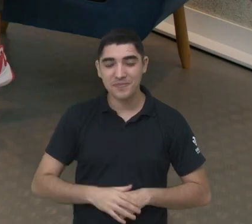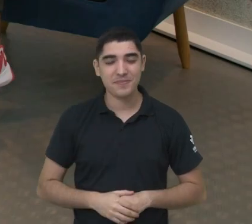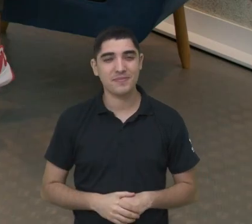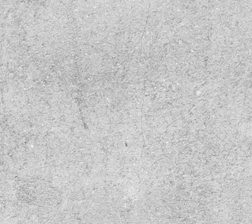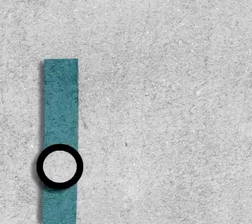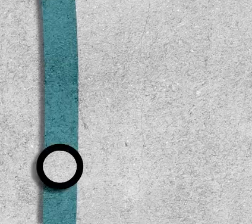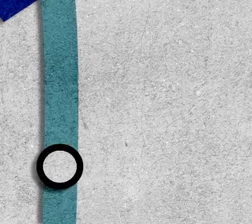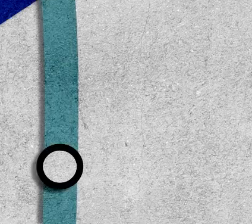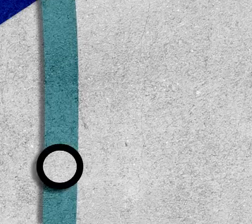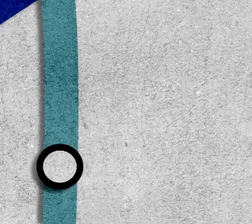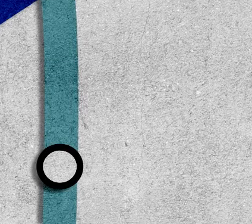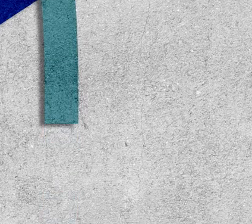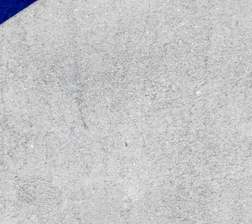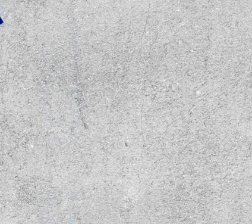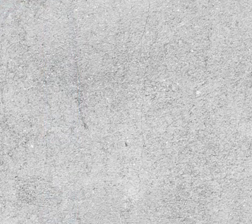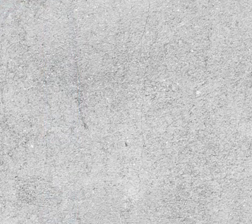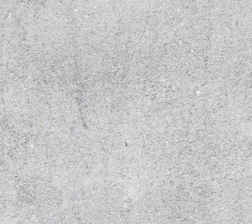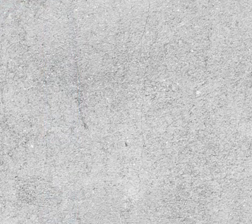Rafa?